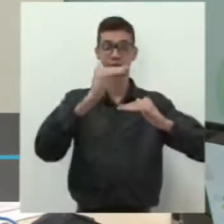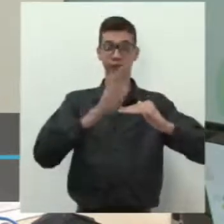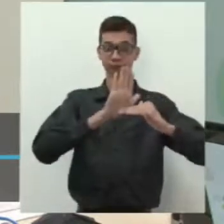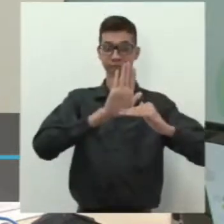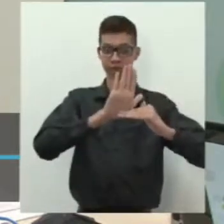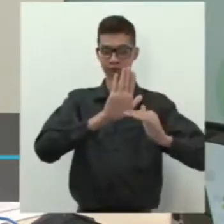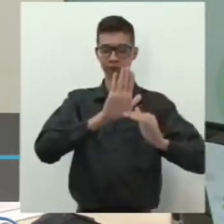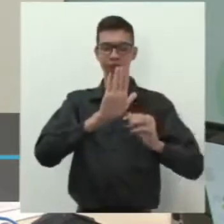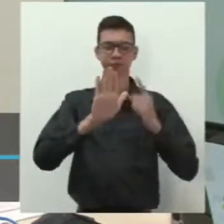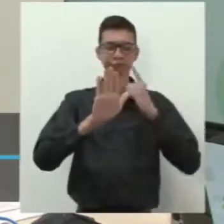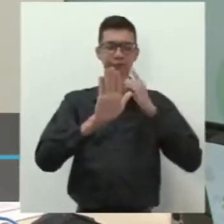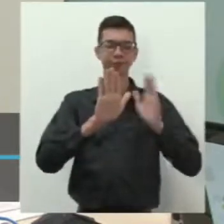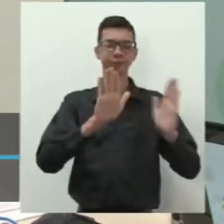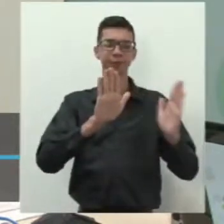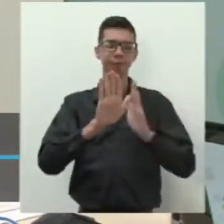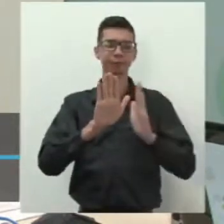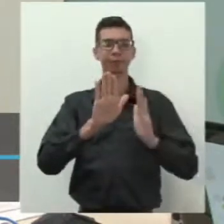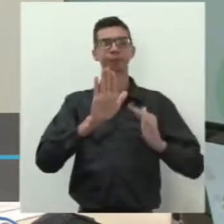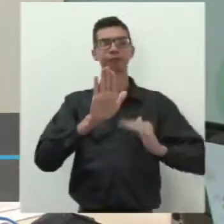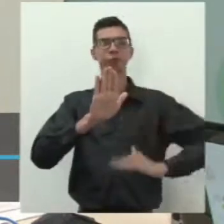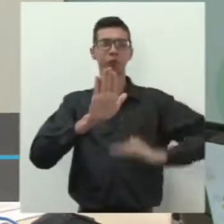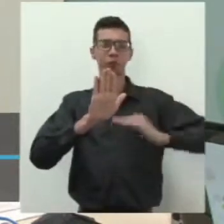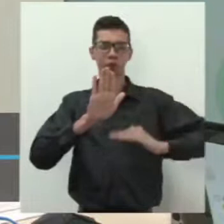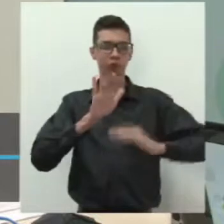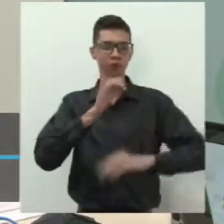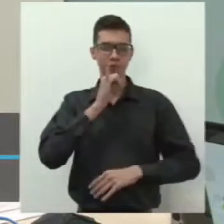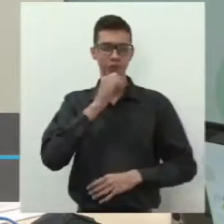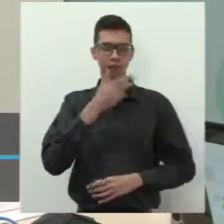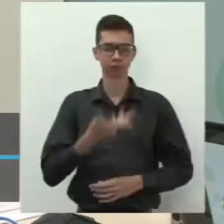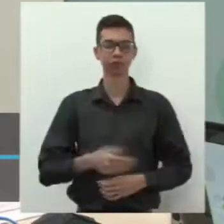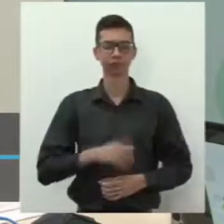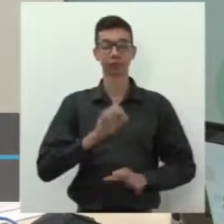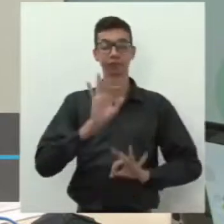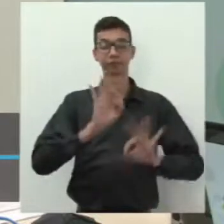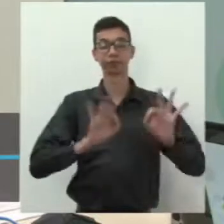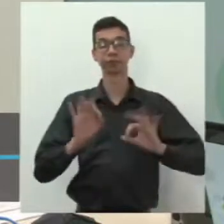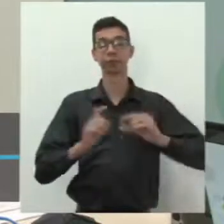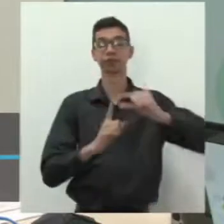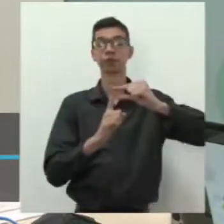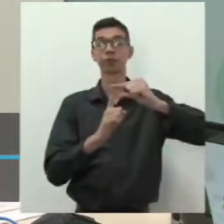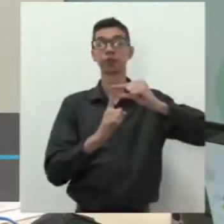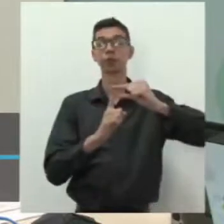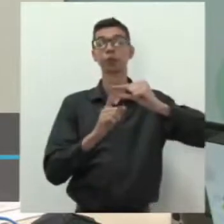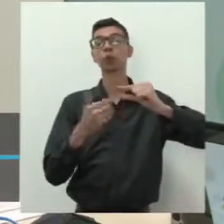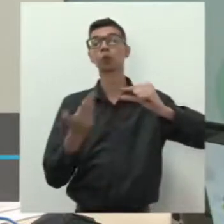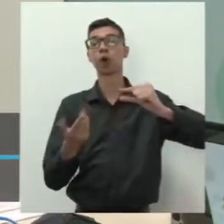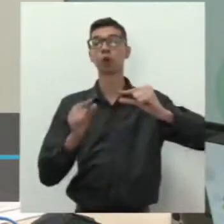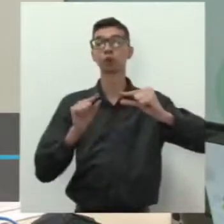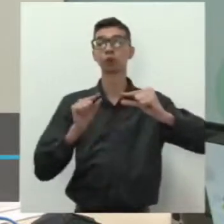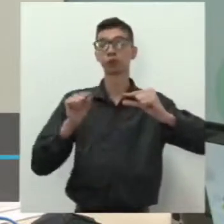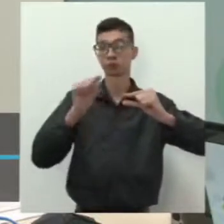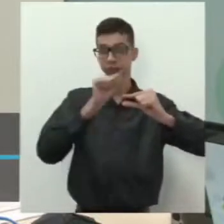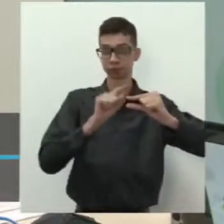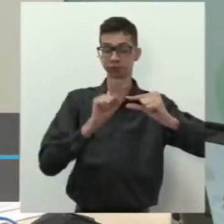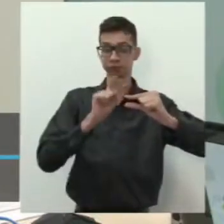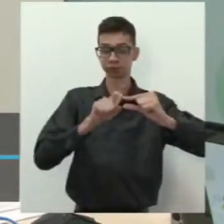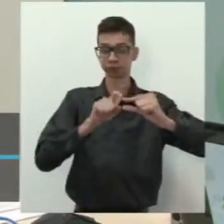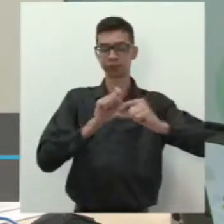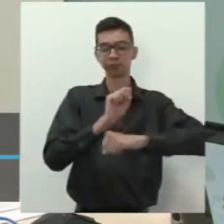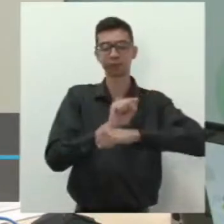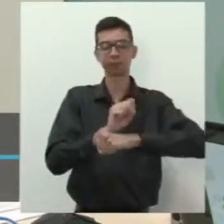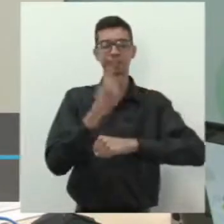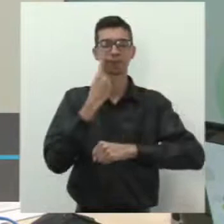a célula que você quer, as células que você quer congelar, né, as linhas e colunas, é só ajustar com base na célula que